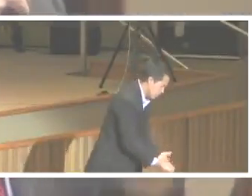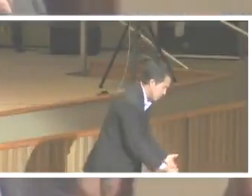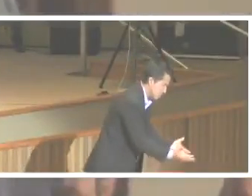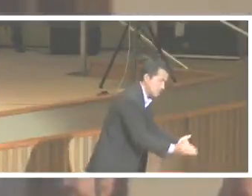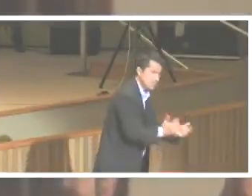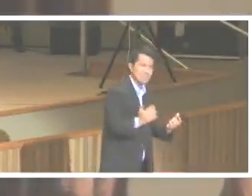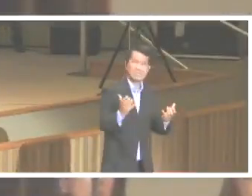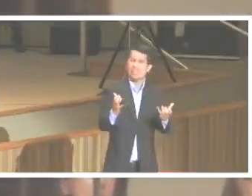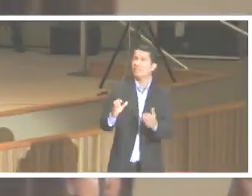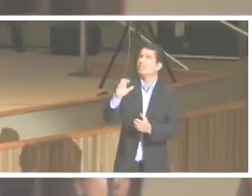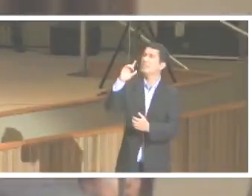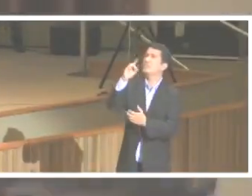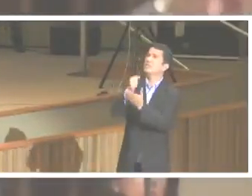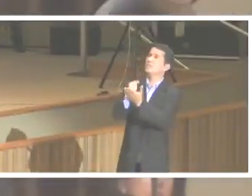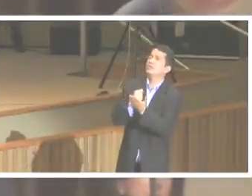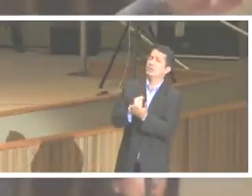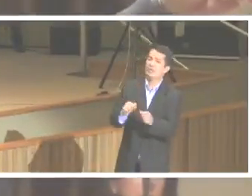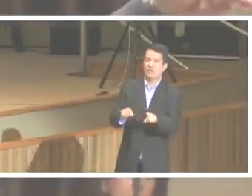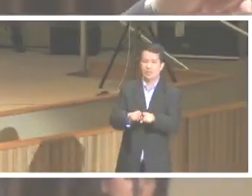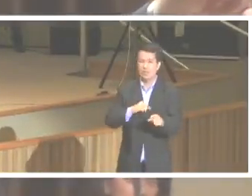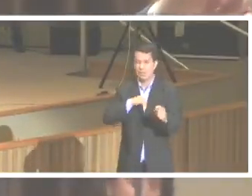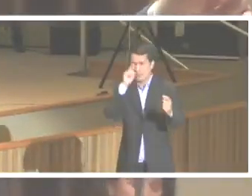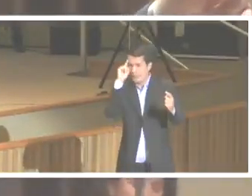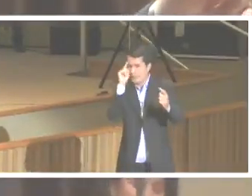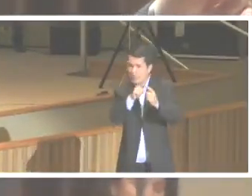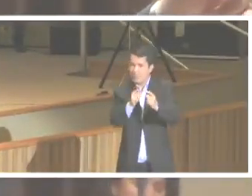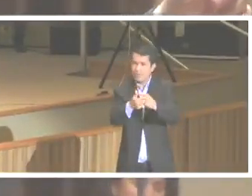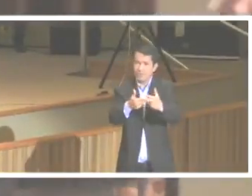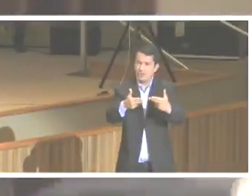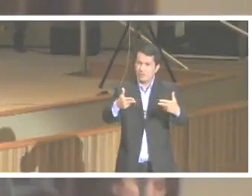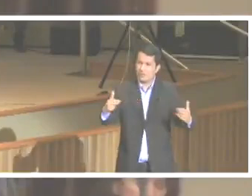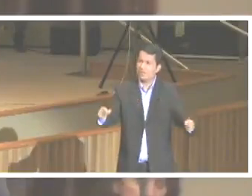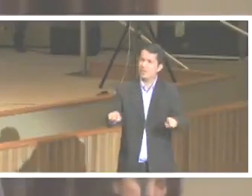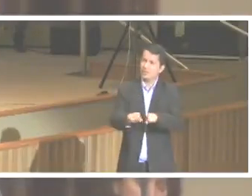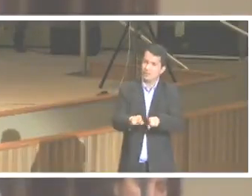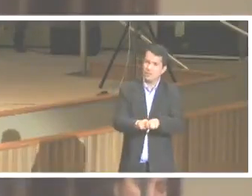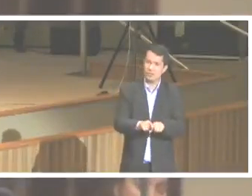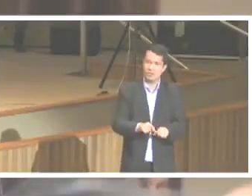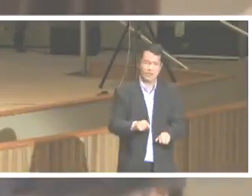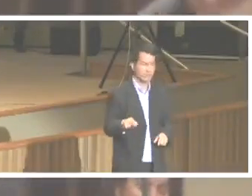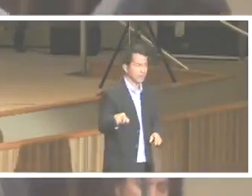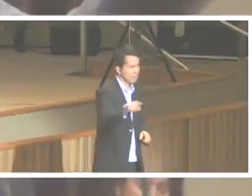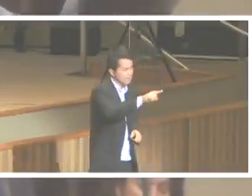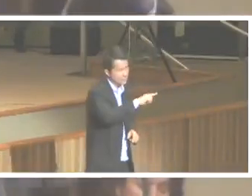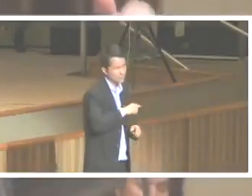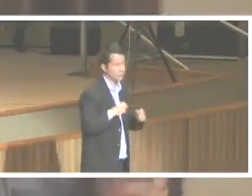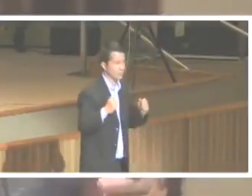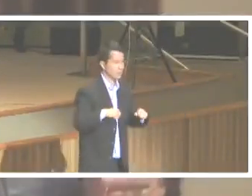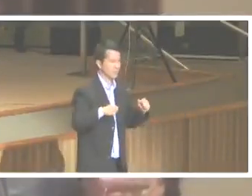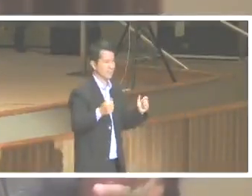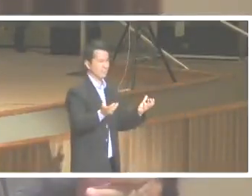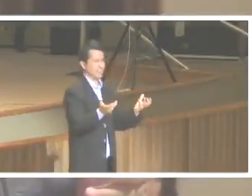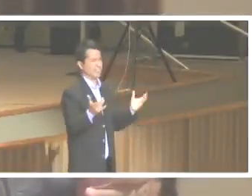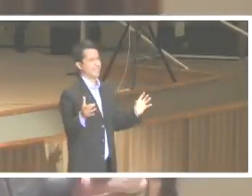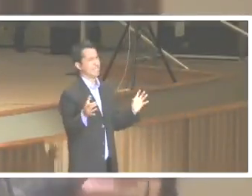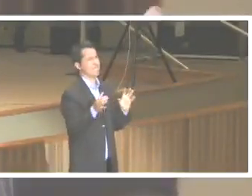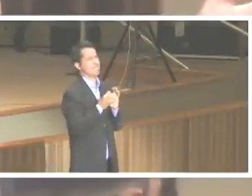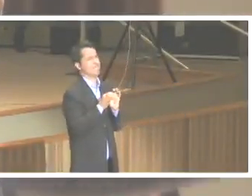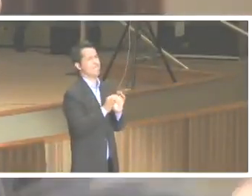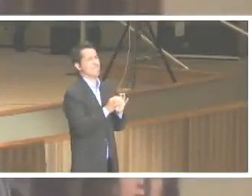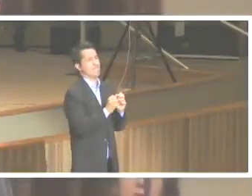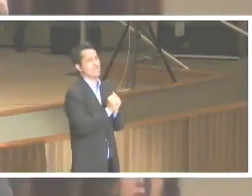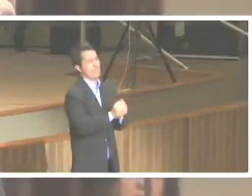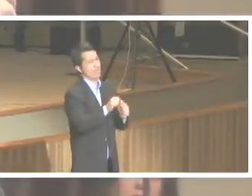tem pra mim eu quero ser sócio de deus não importa porque eu quero ser servo do senhor onde